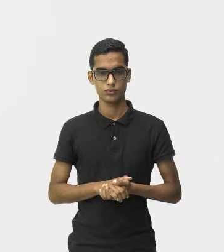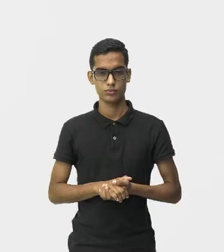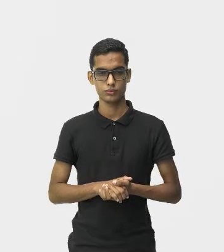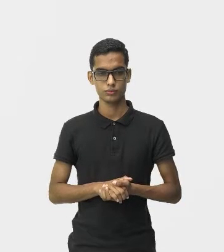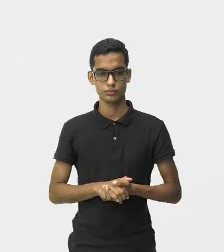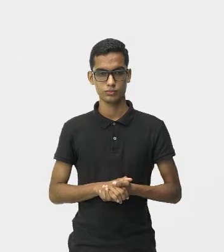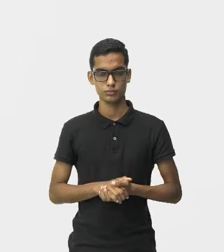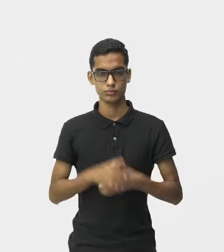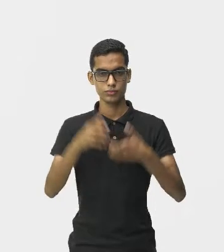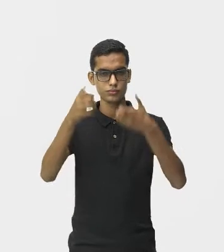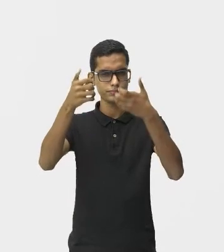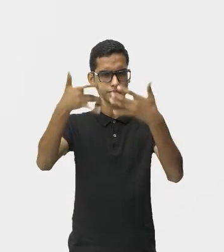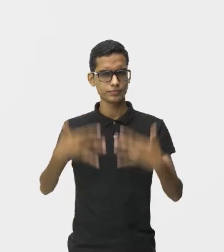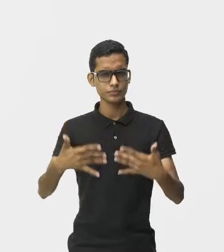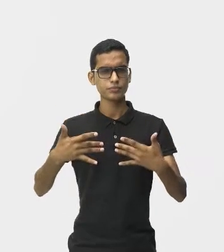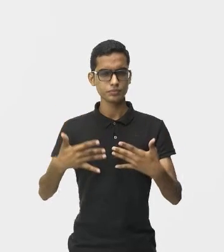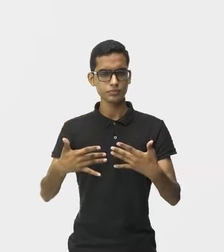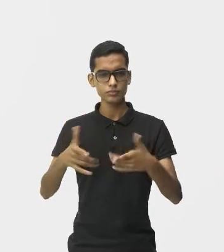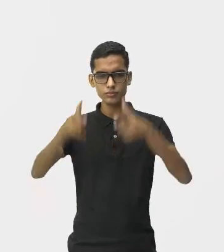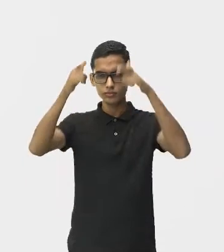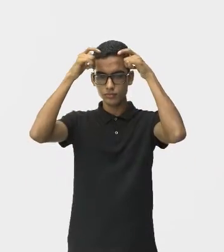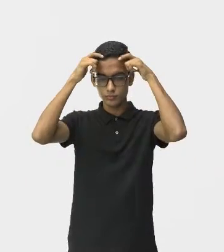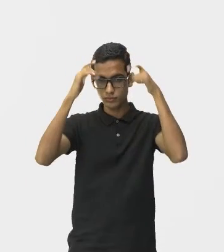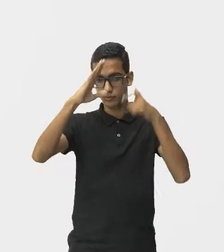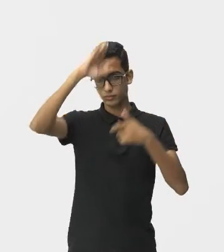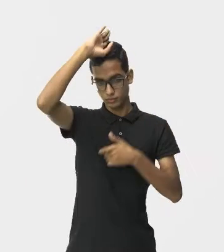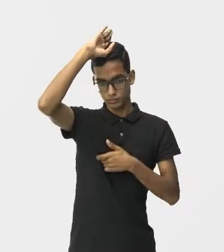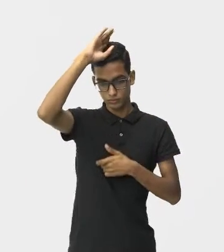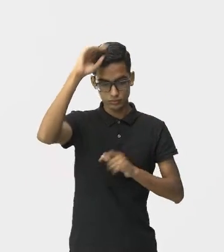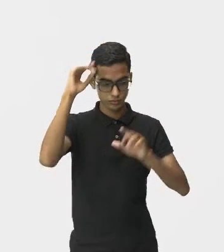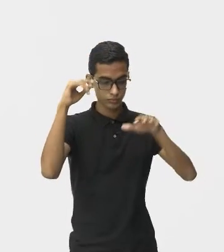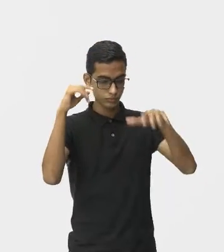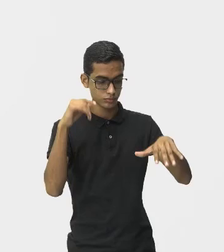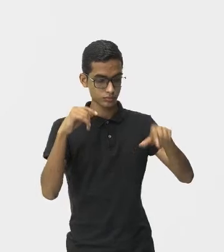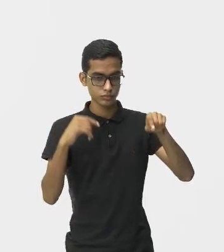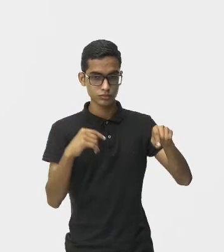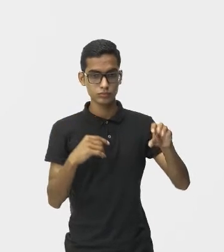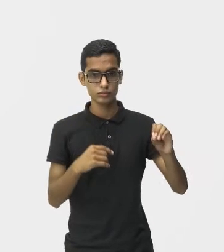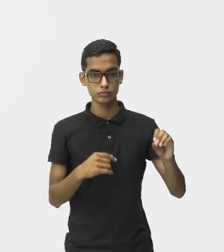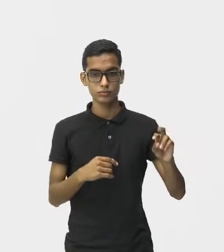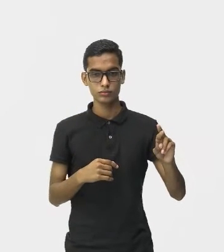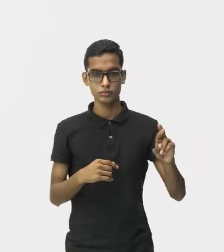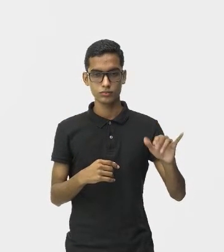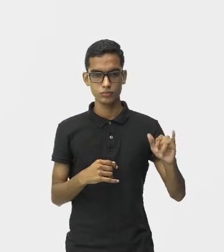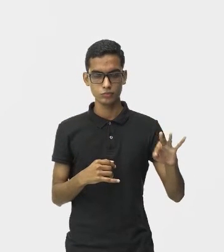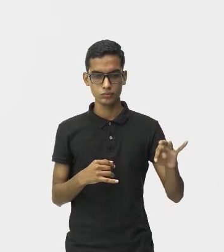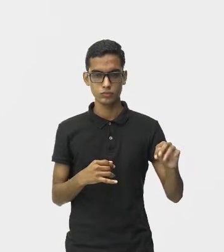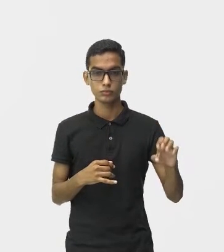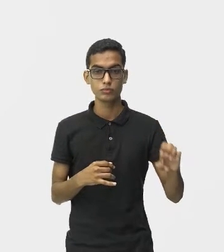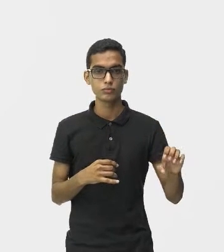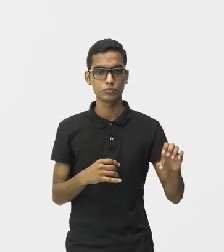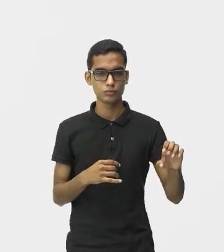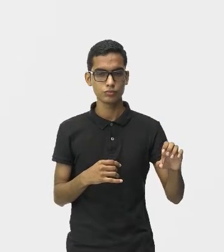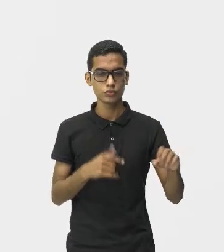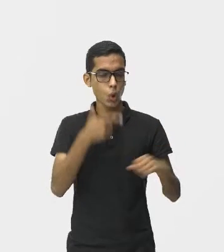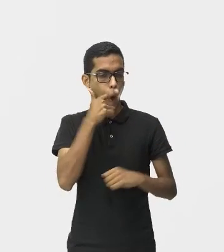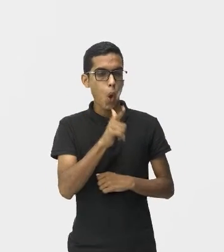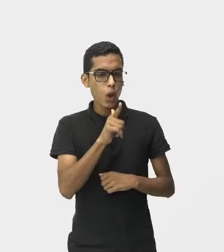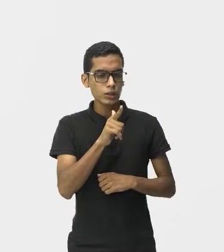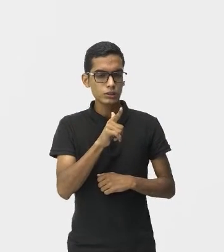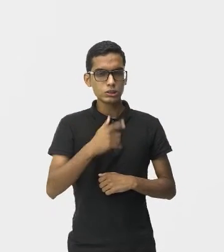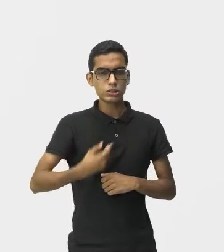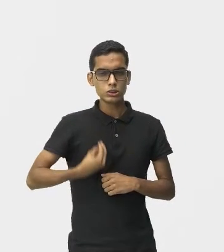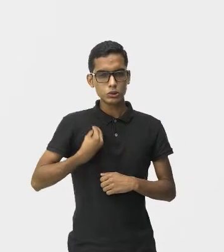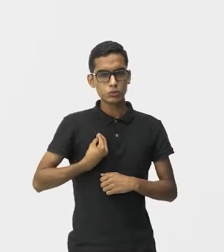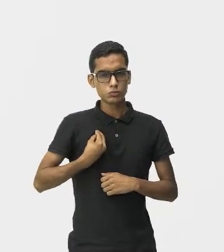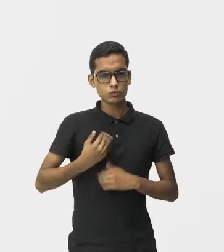falar um pouquinho sobre o Império Romano do Oriente. Conseguiu sobreviver por 10 séculos.